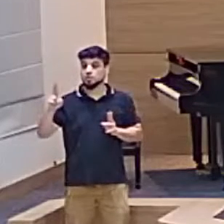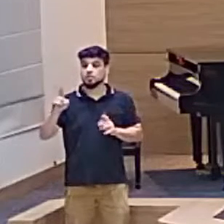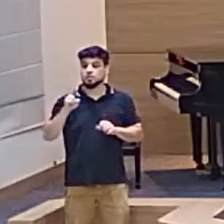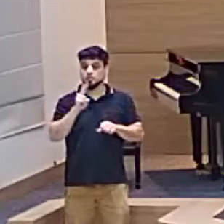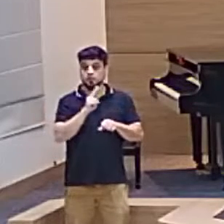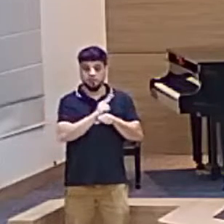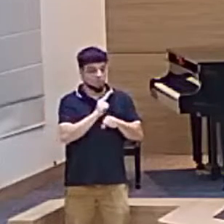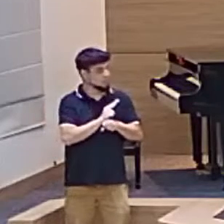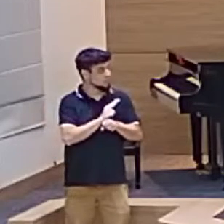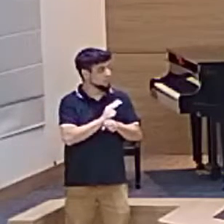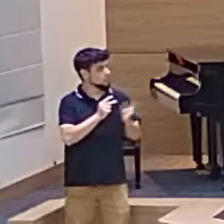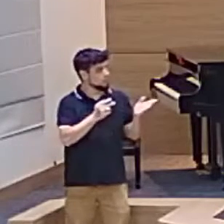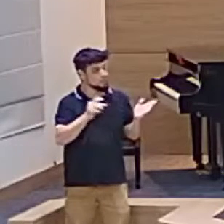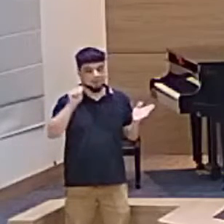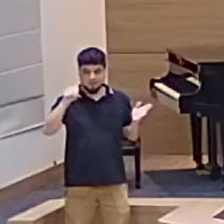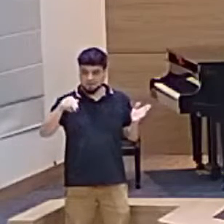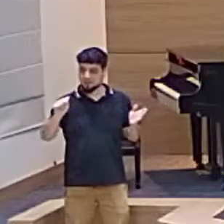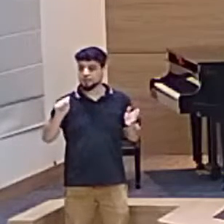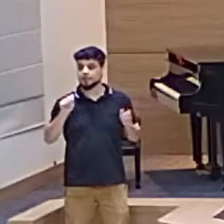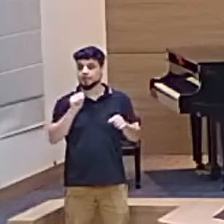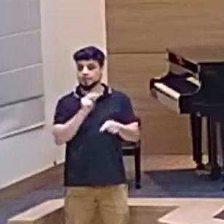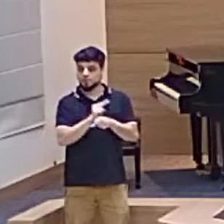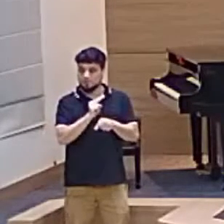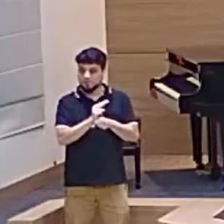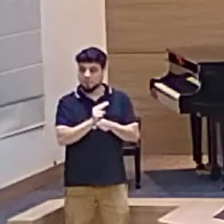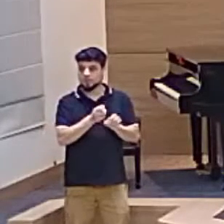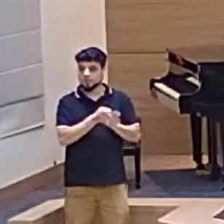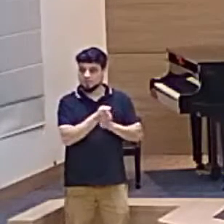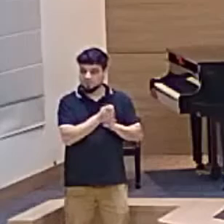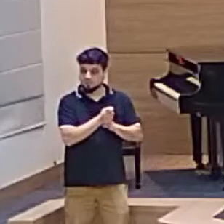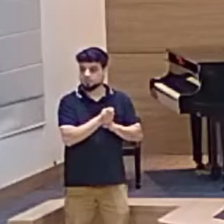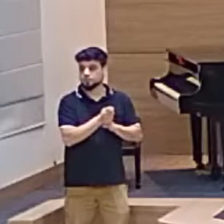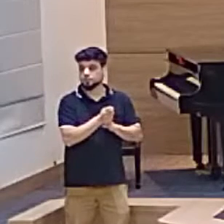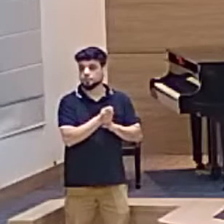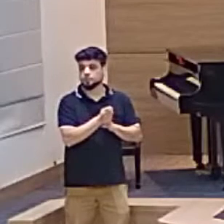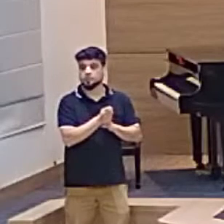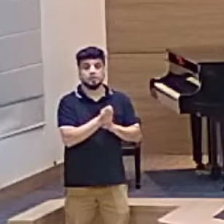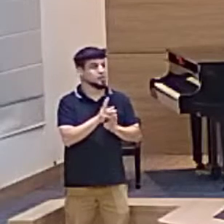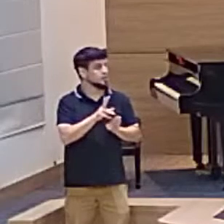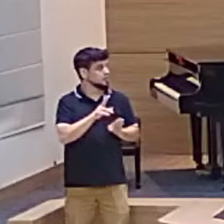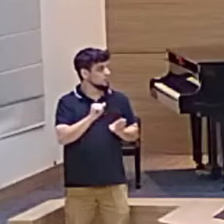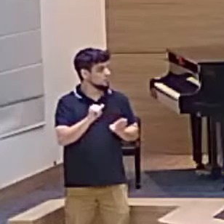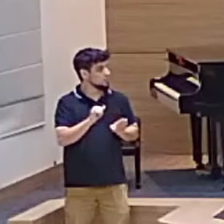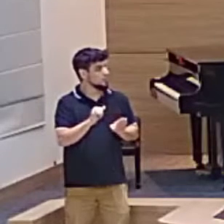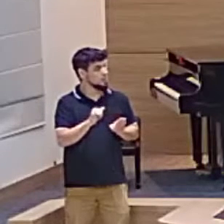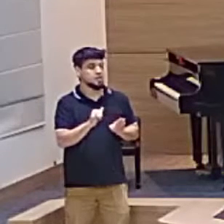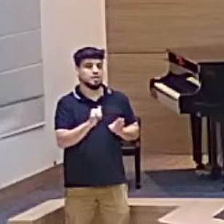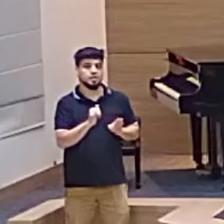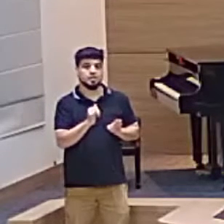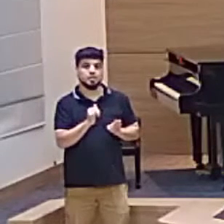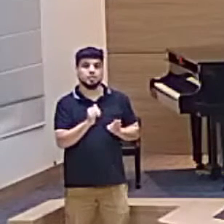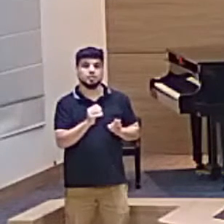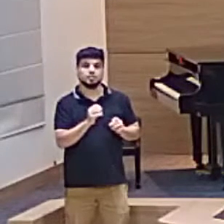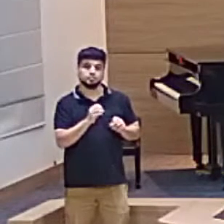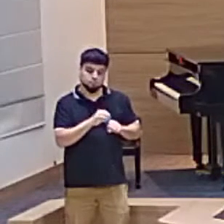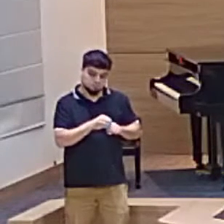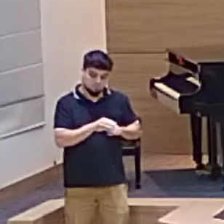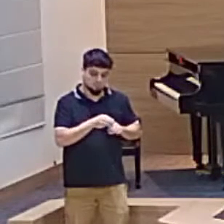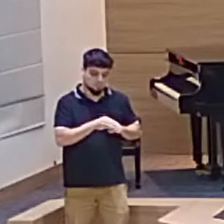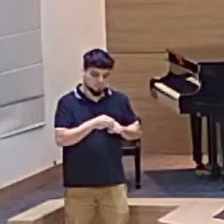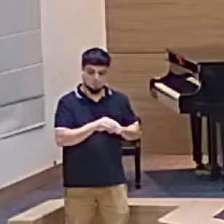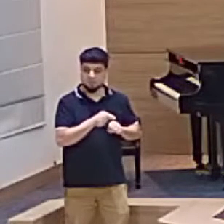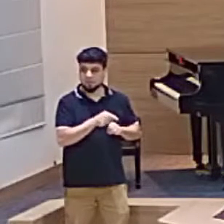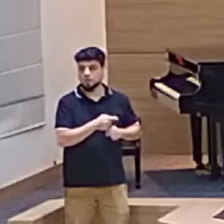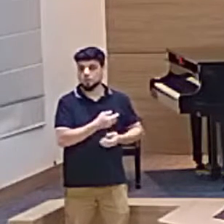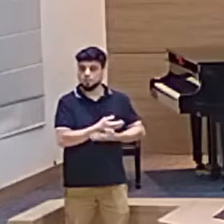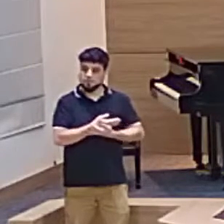Ana que a mãe aquela que vai cuidar que vai amparar não é que algum momento vai traduzir o coração do pequeno João